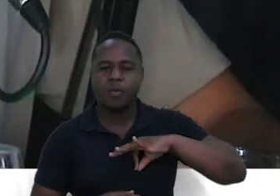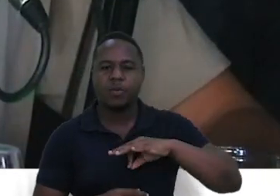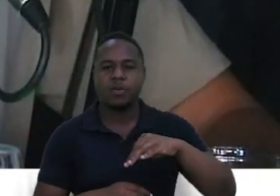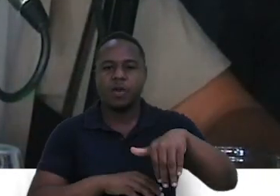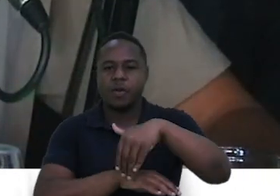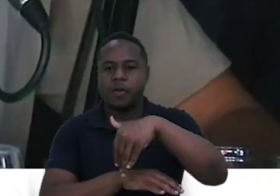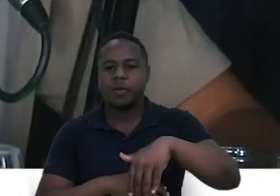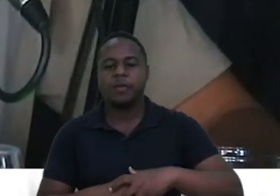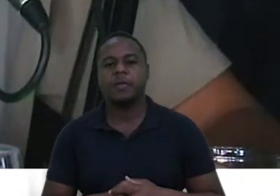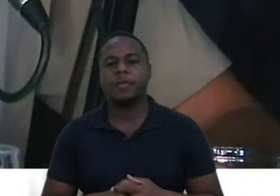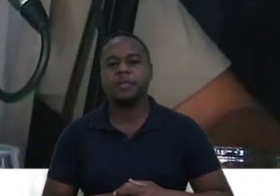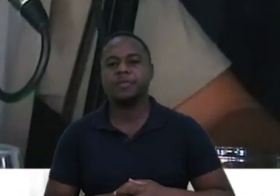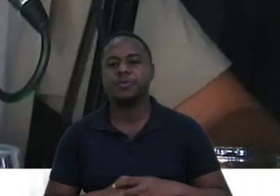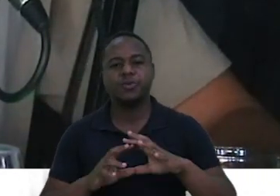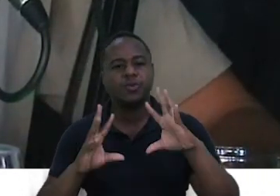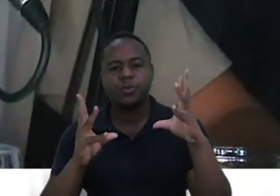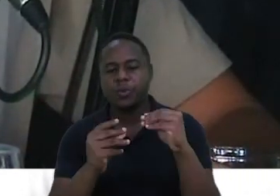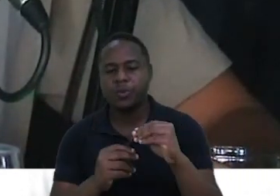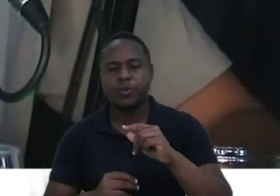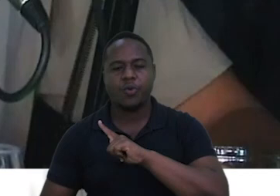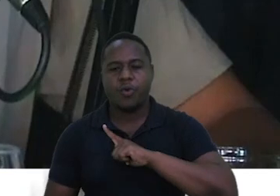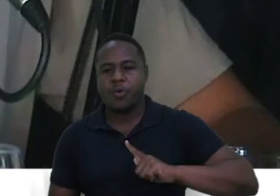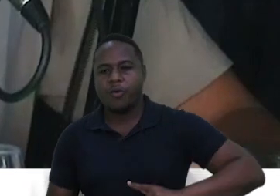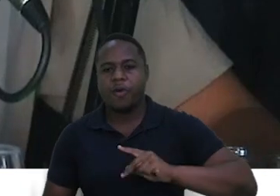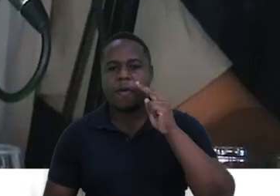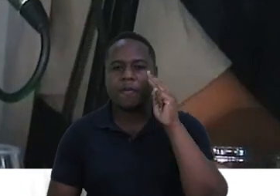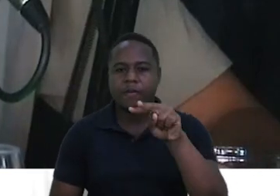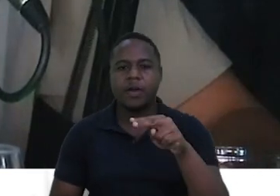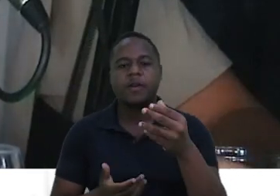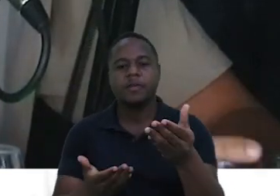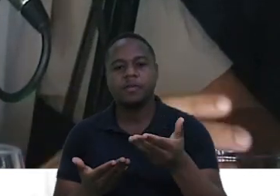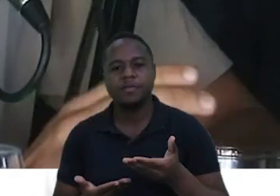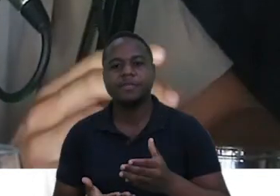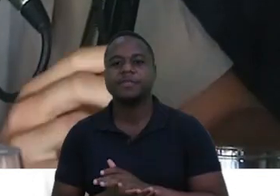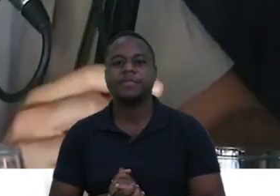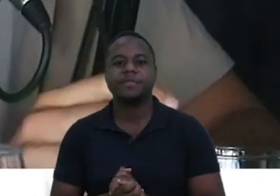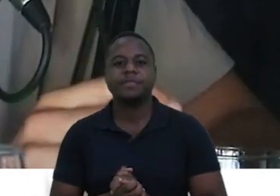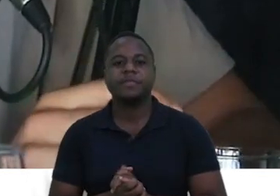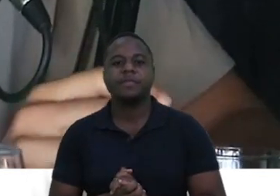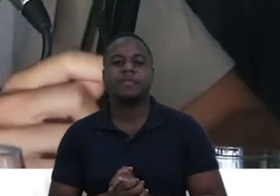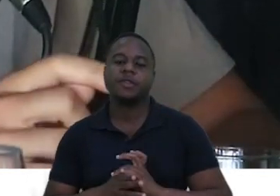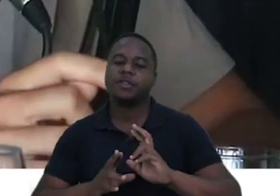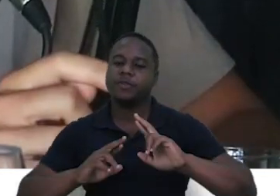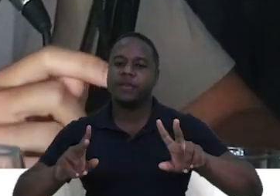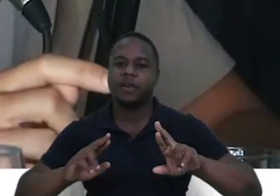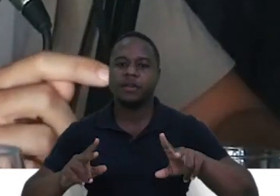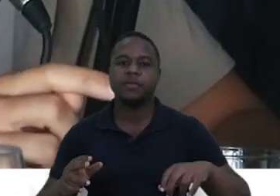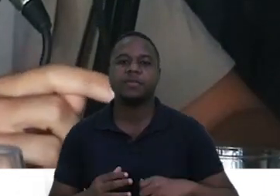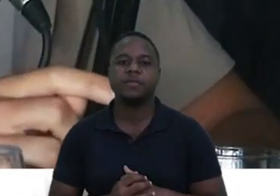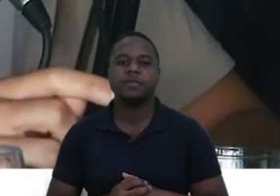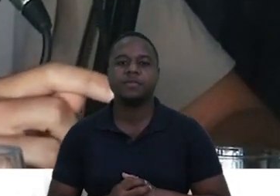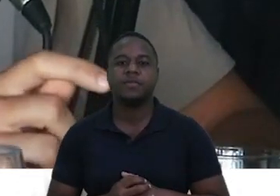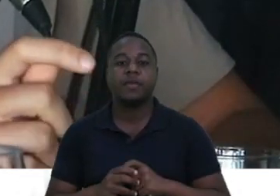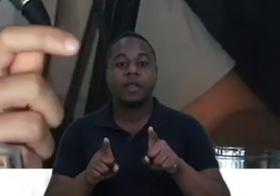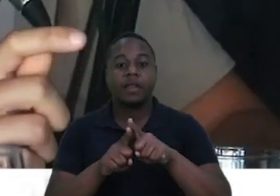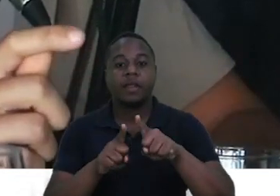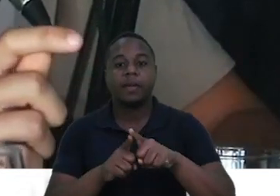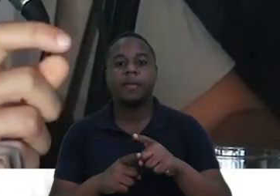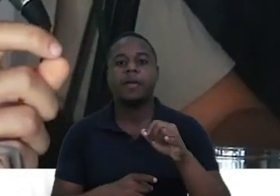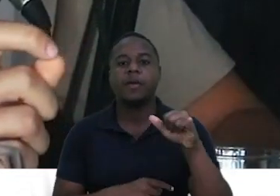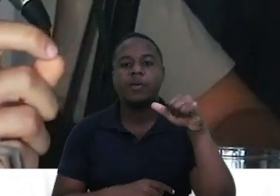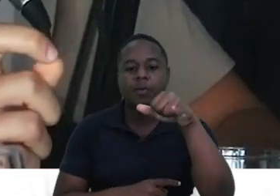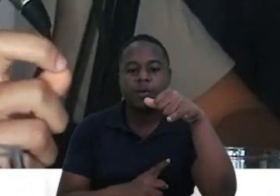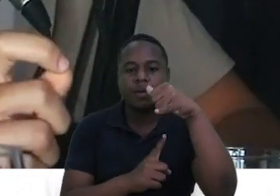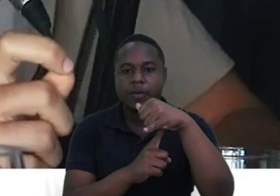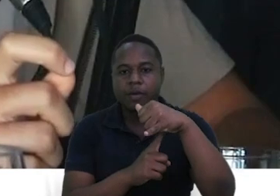ou policiais, né, enfim... De como vê, de como recebe, já é muito diferente, assim. Inclusive, no aeroporto, eu andei um